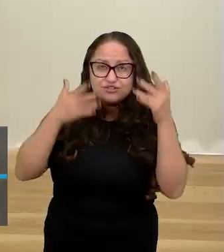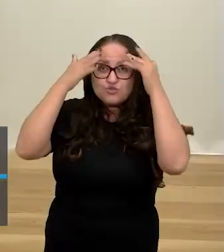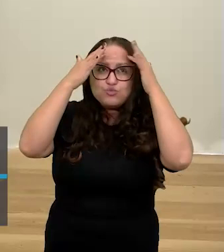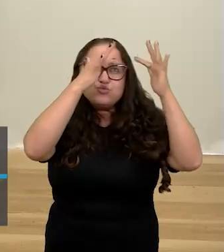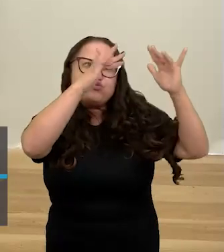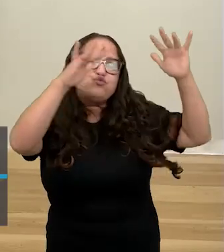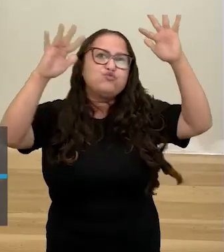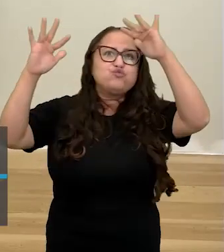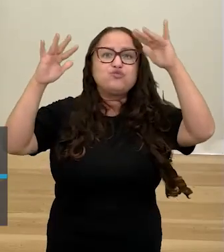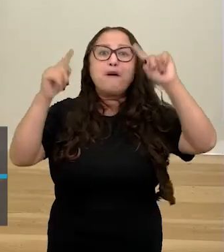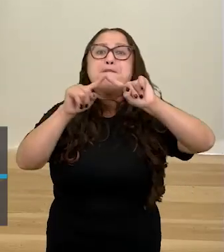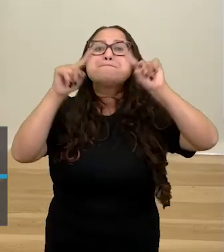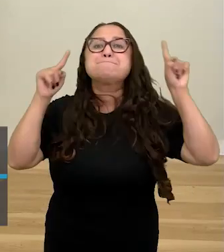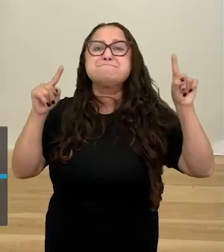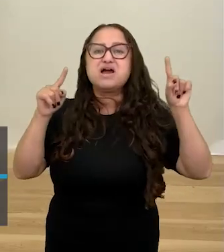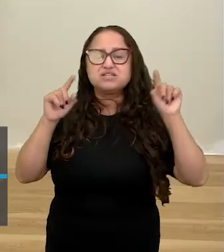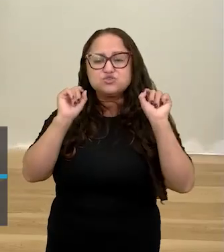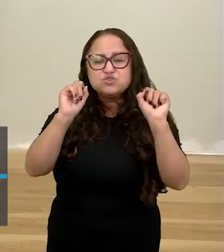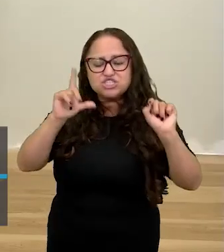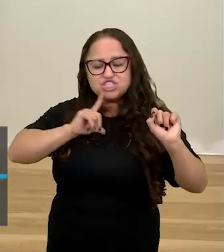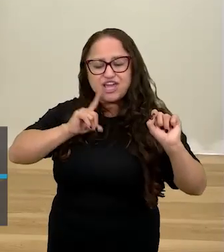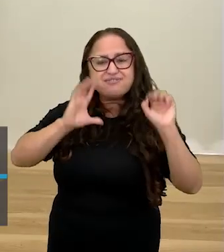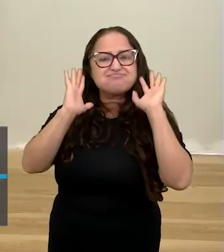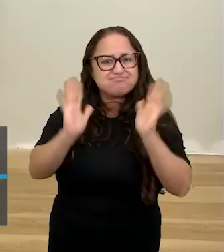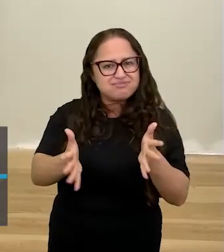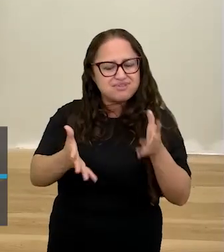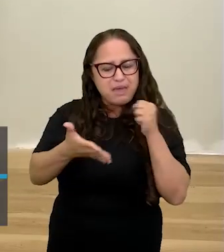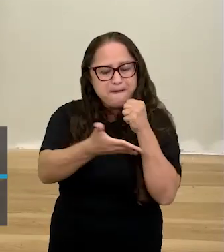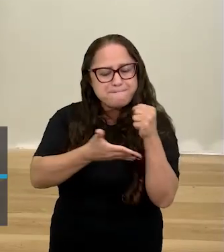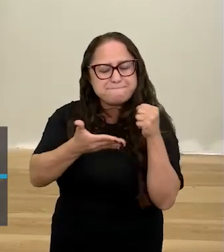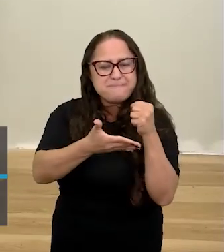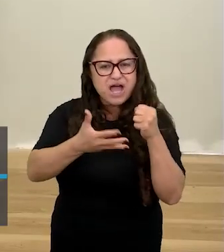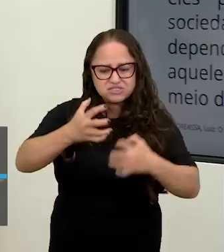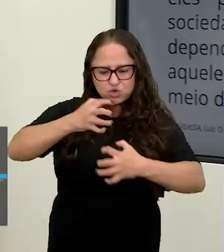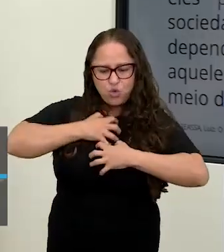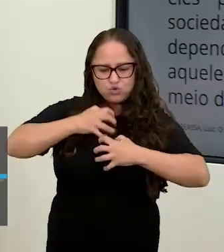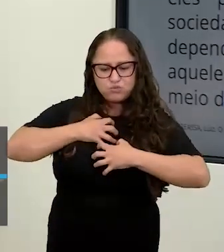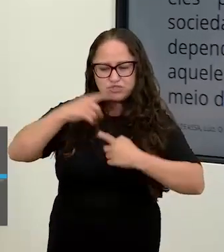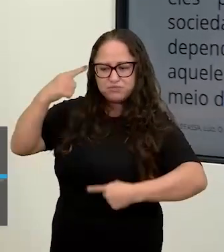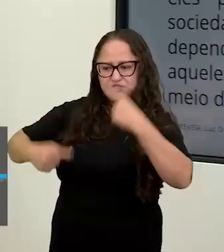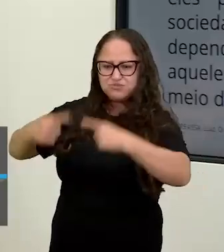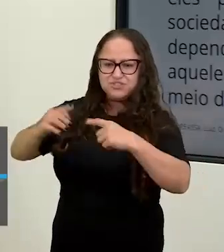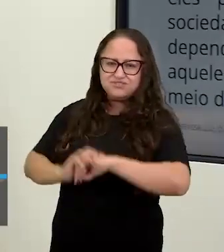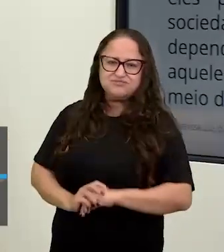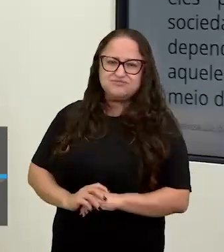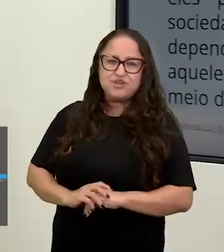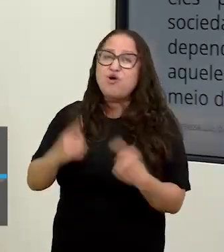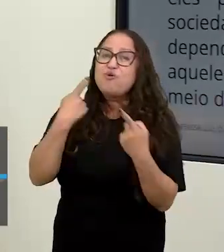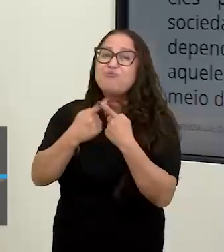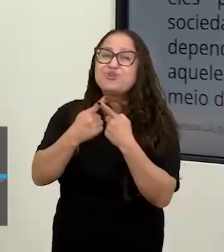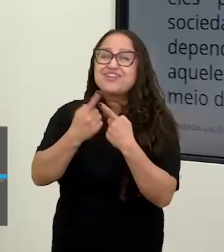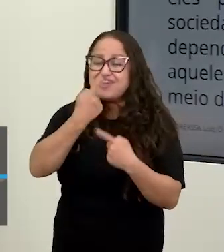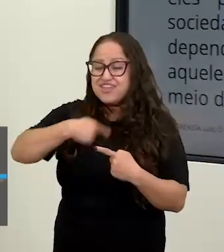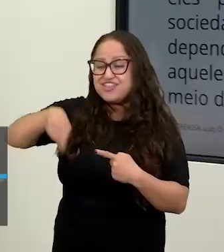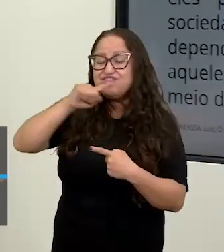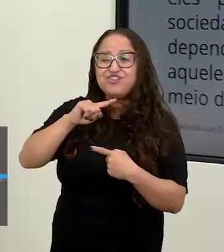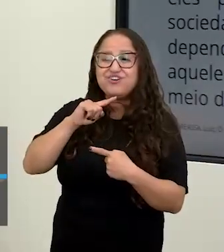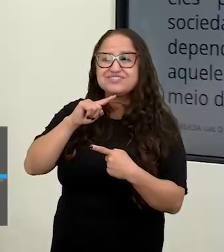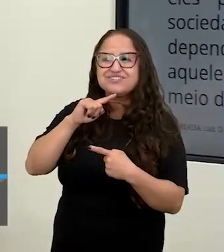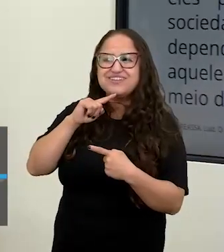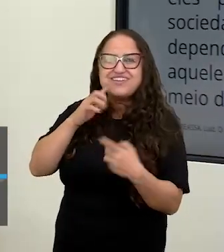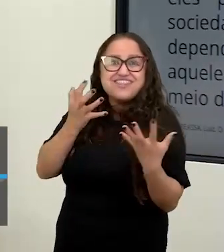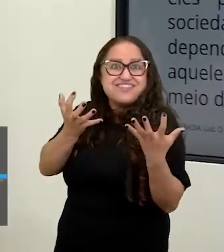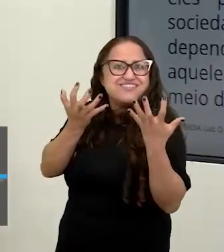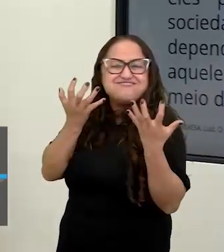um pouco que está na base do nosso comportamento político, porque nós não nos implicamos na política. Parece que a política é